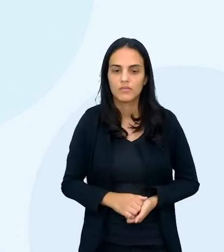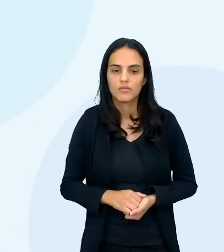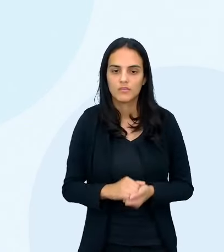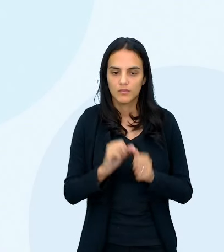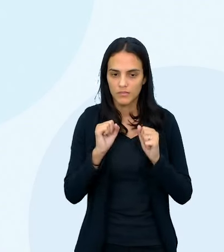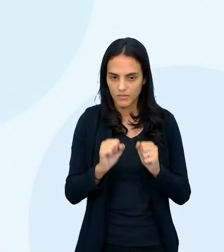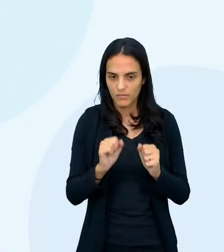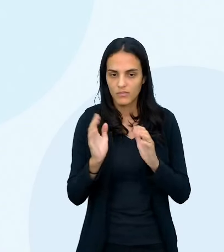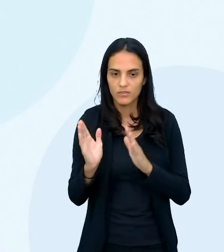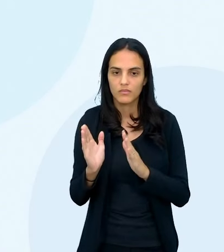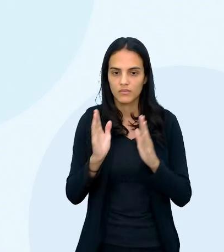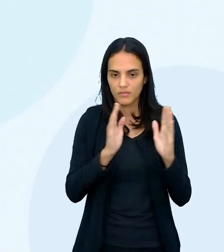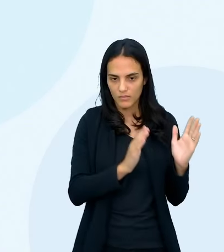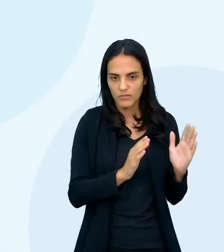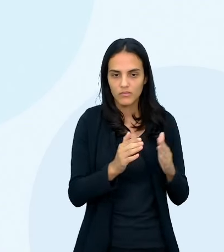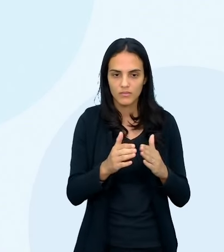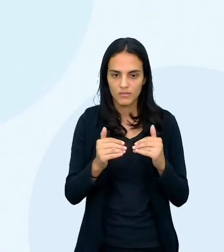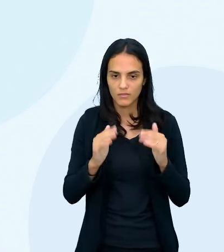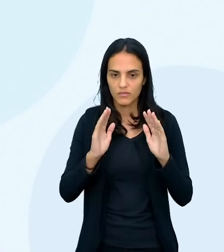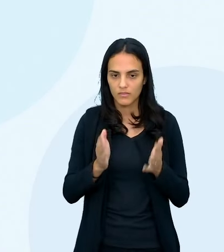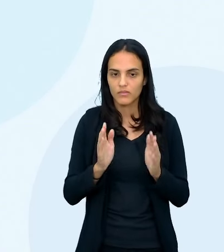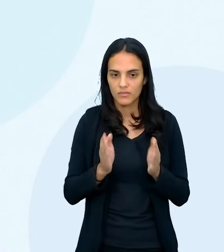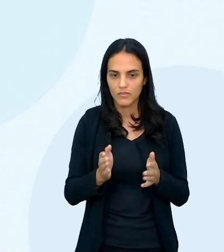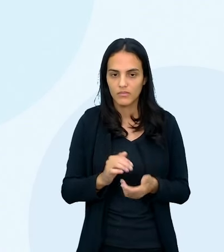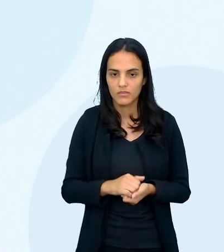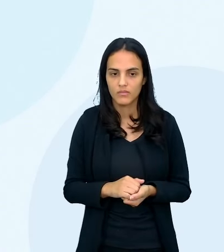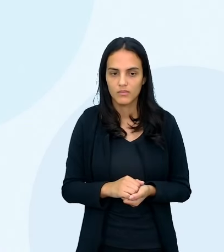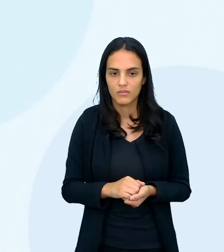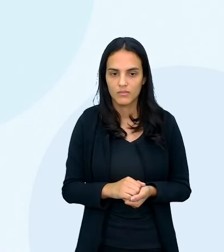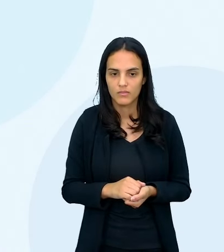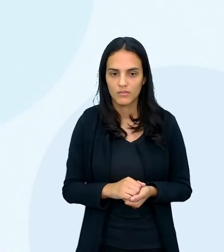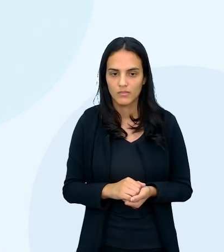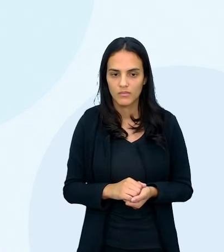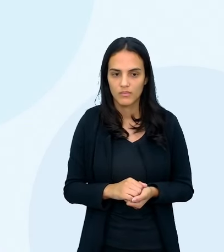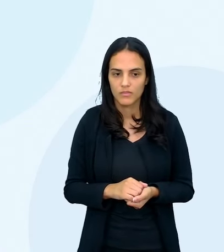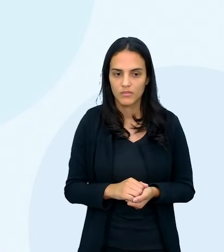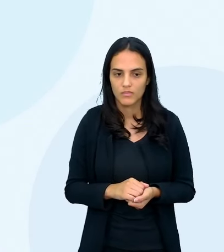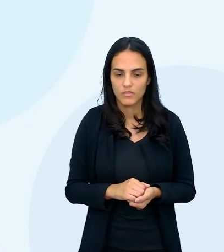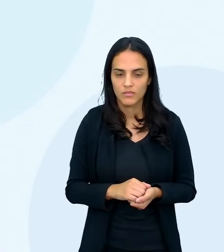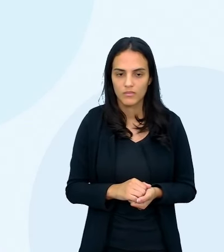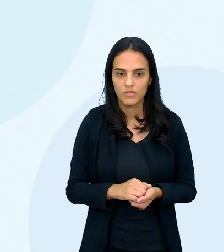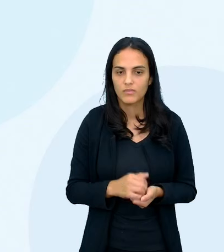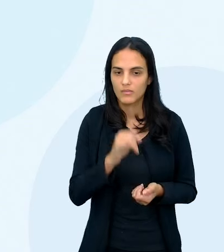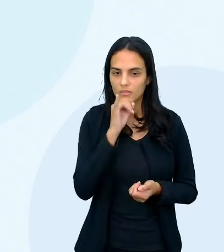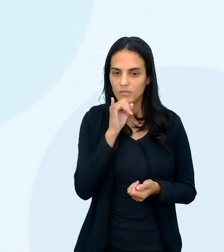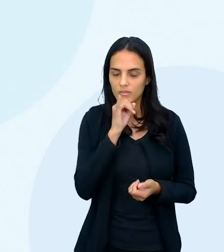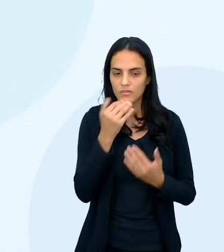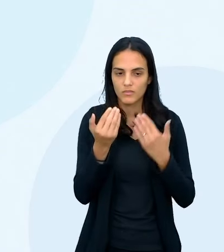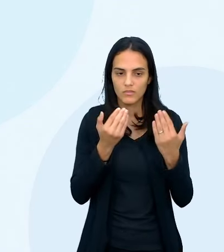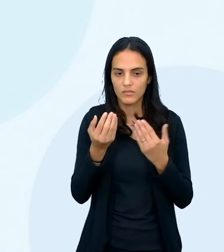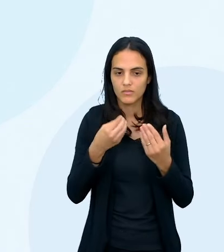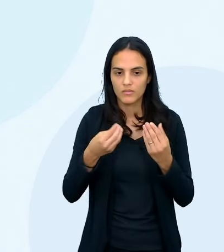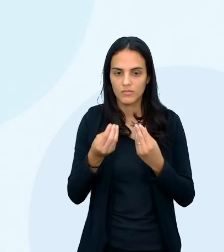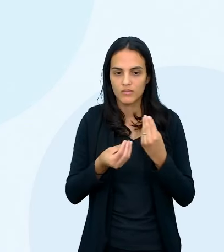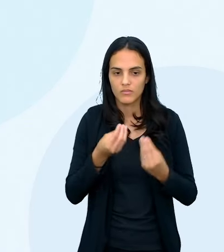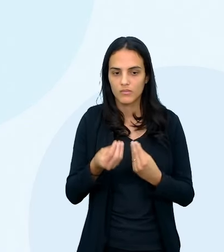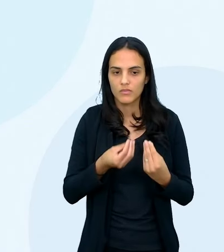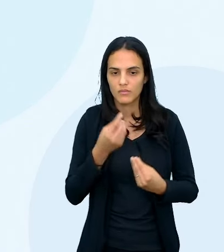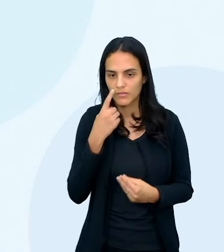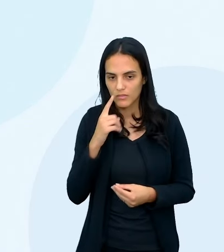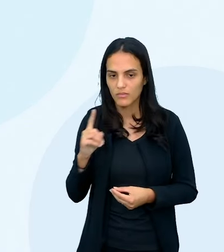passar? Pode passar, por favor. Eu vou pedir já para você um pouquinho mais para frente, para o próximo, que é para a gente ver os exemplos de como essa avaliação aparece